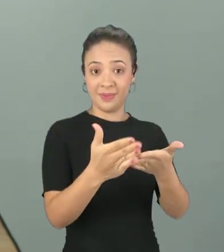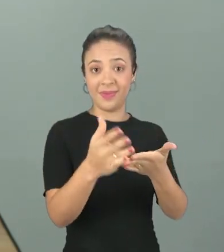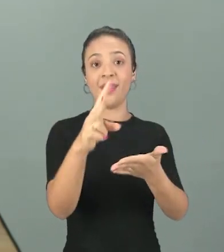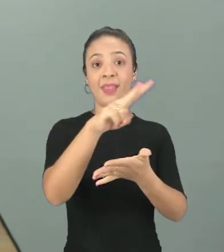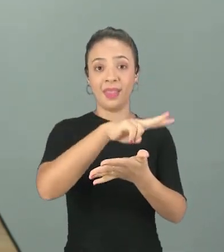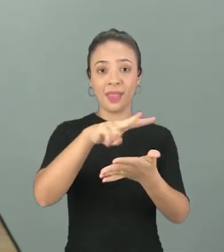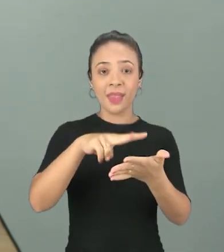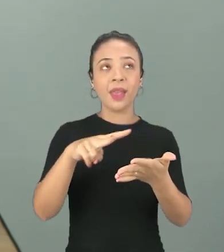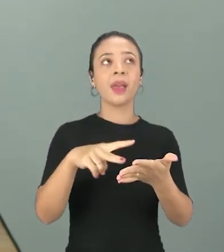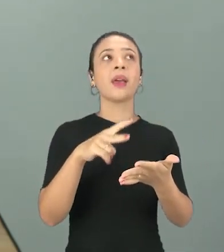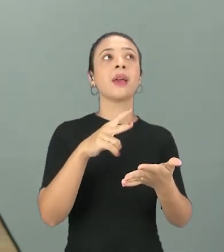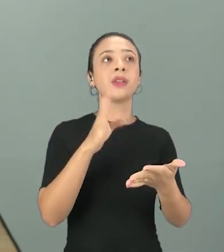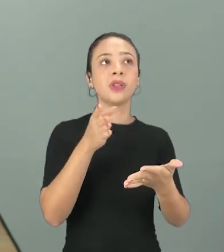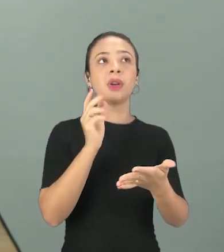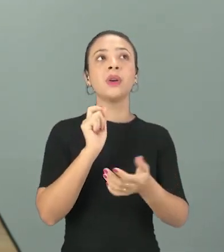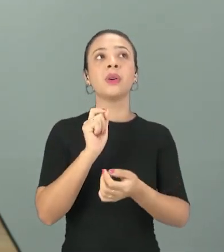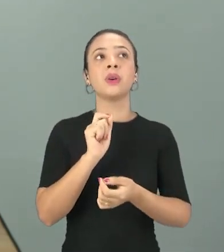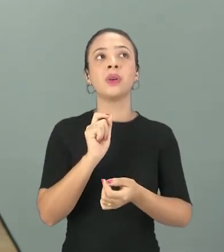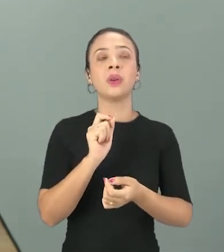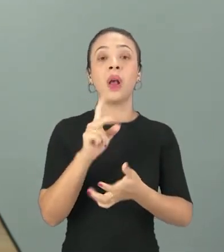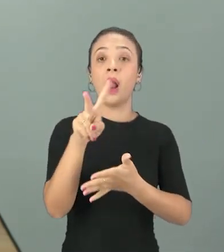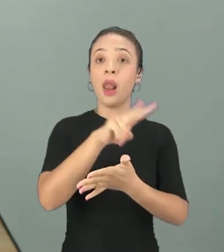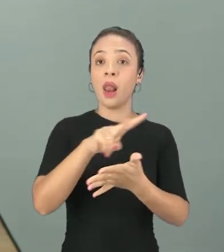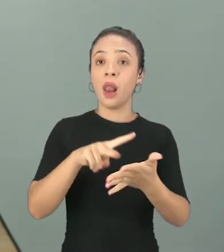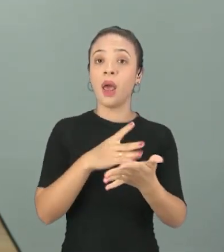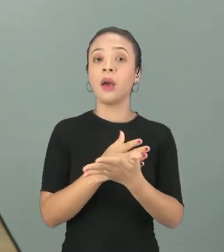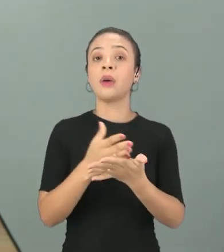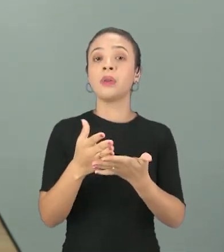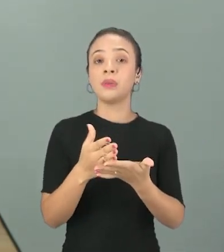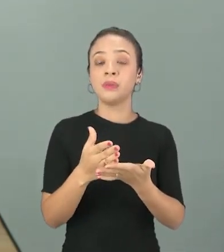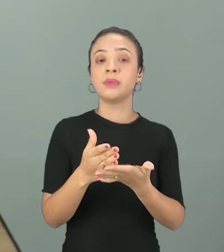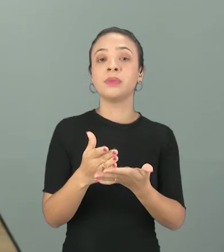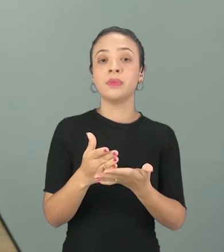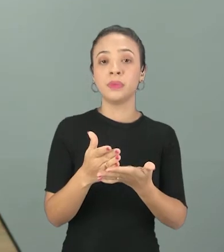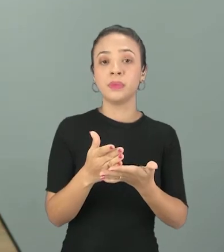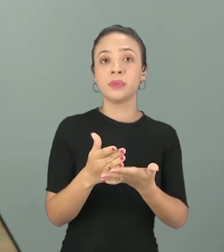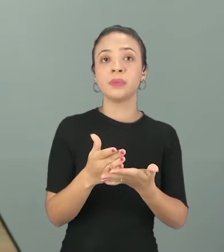ler, logo no início da aula, eu comecei a ler, né?